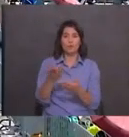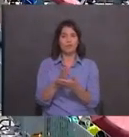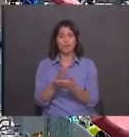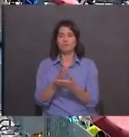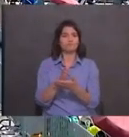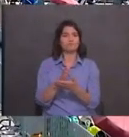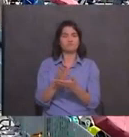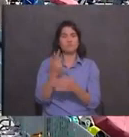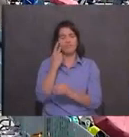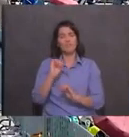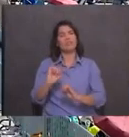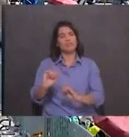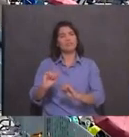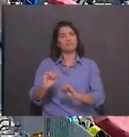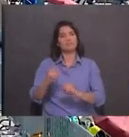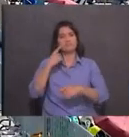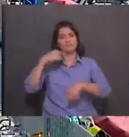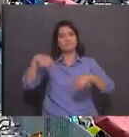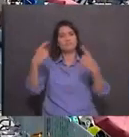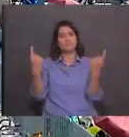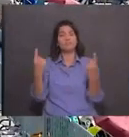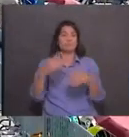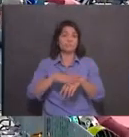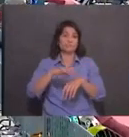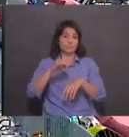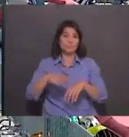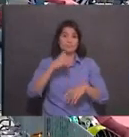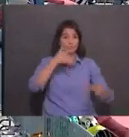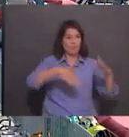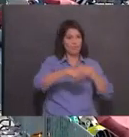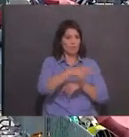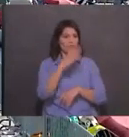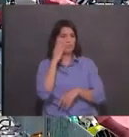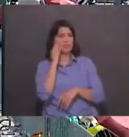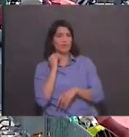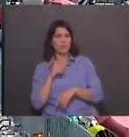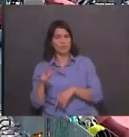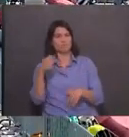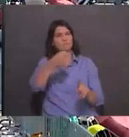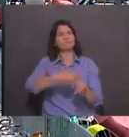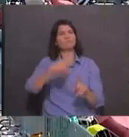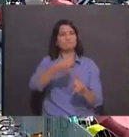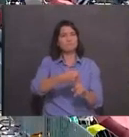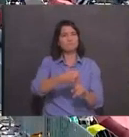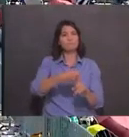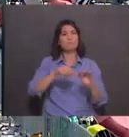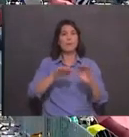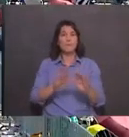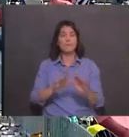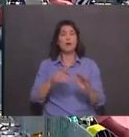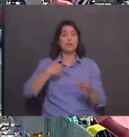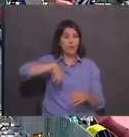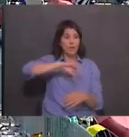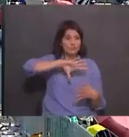expor a tua vida por causa da humilhação do nosso povo, mas vieste afastar a nossa